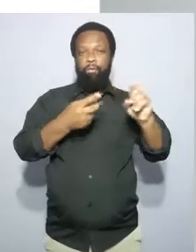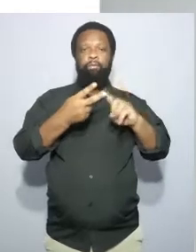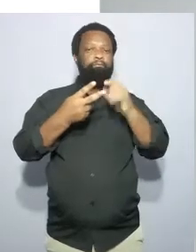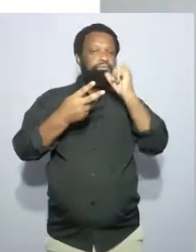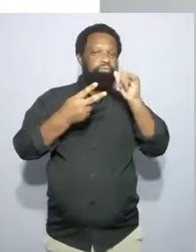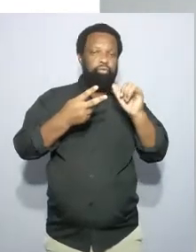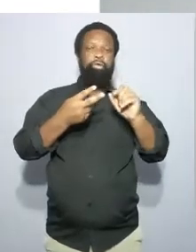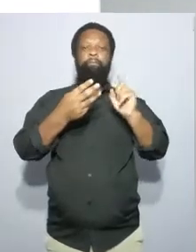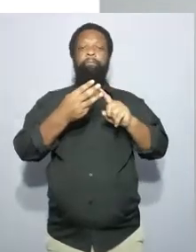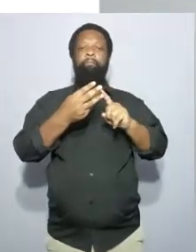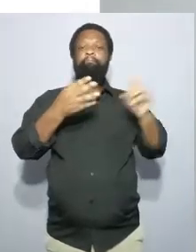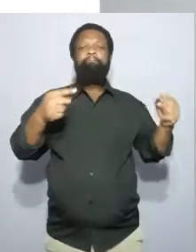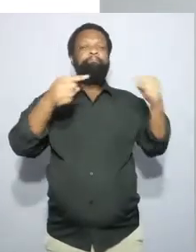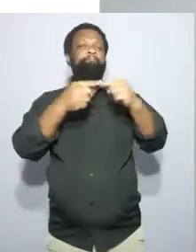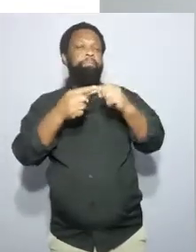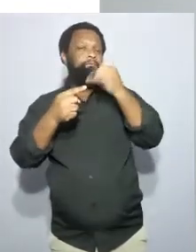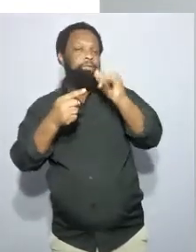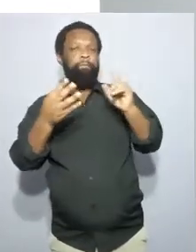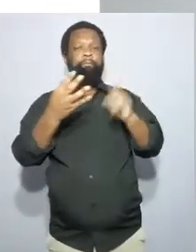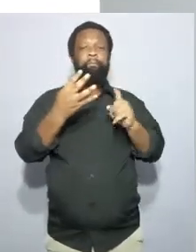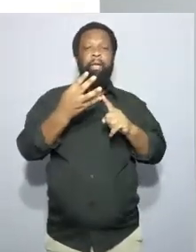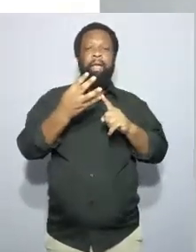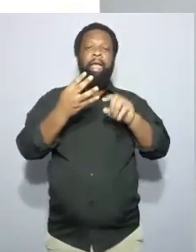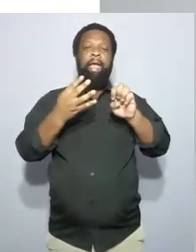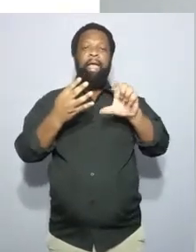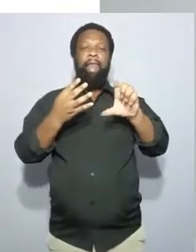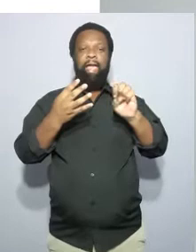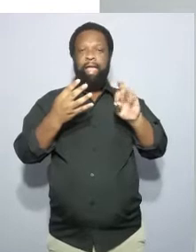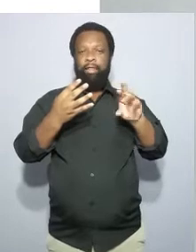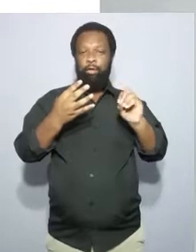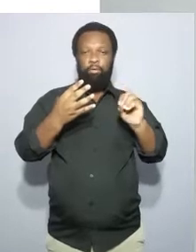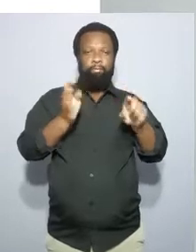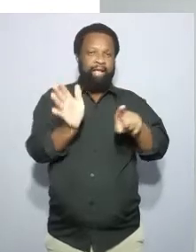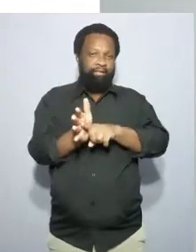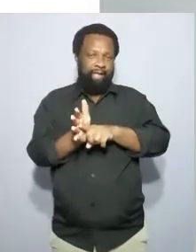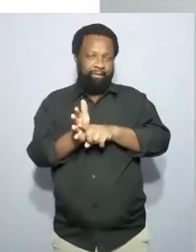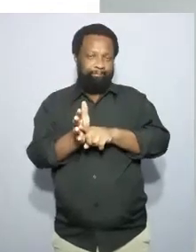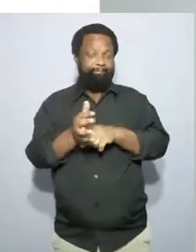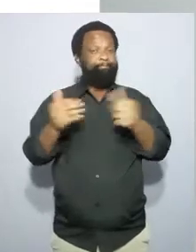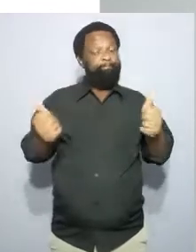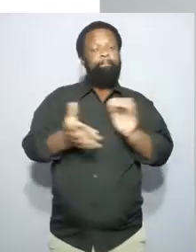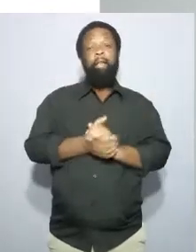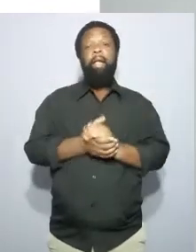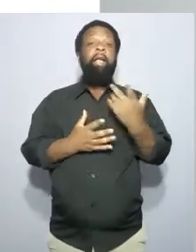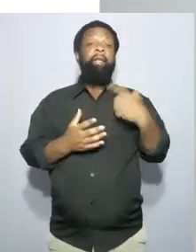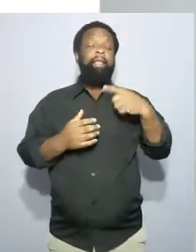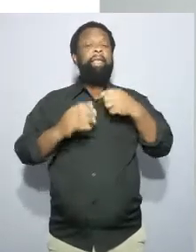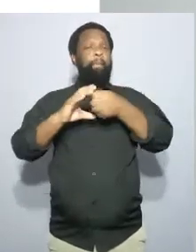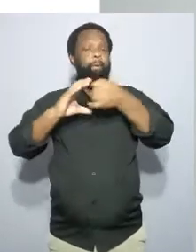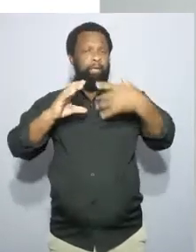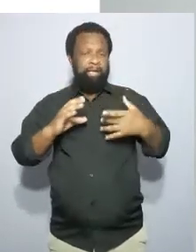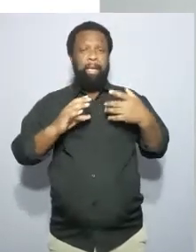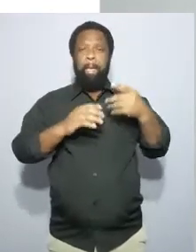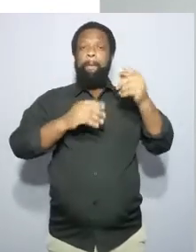indigenização, afinidade eletrônica e eletronegatividade. Bom, além das